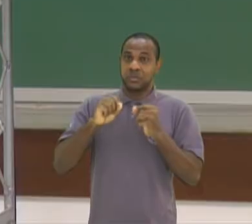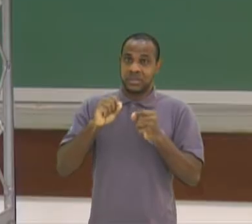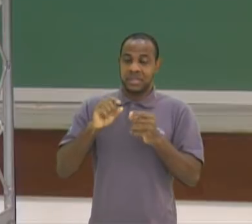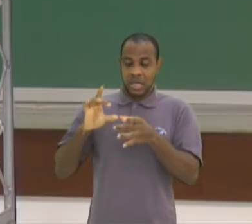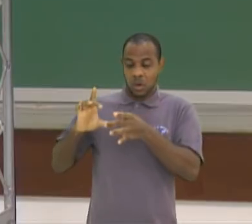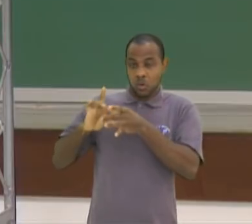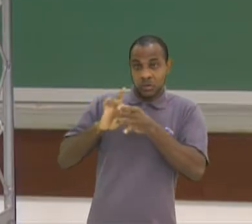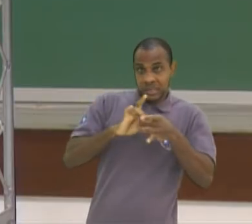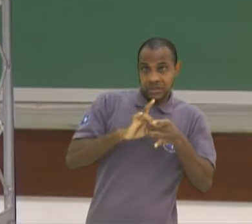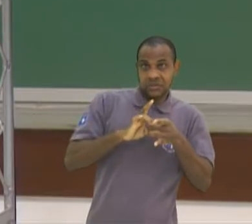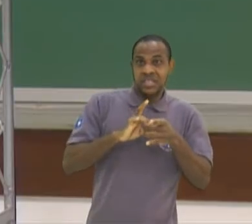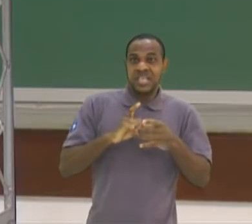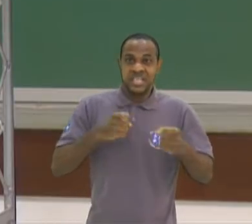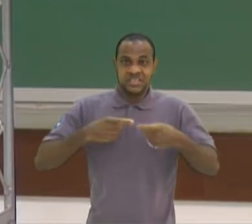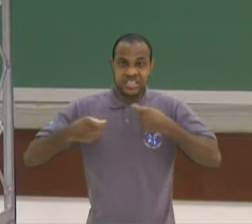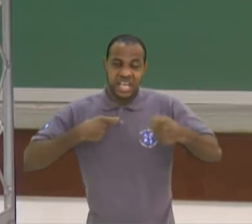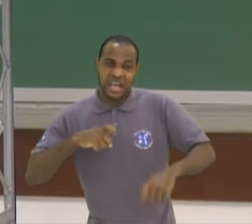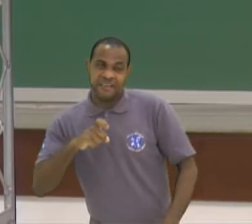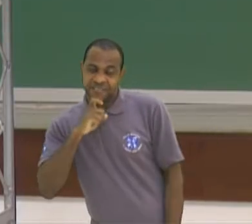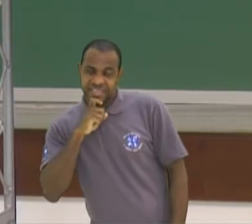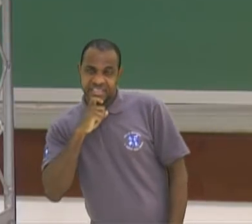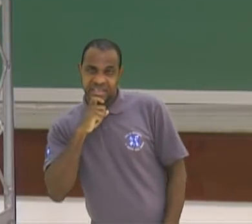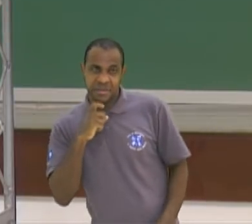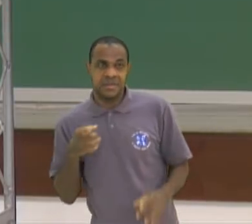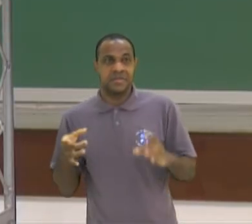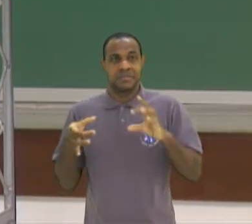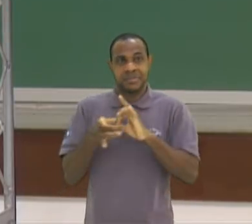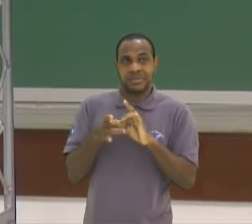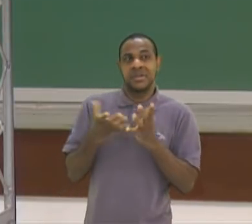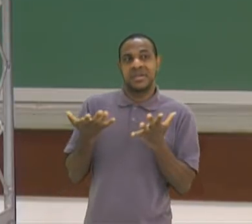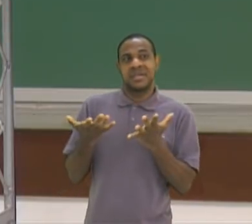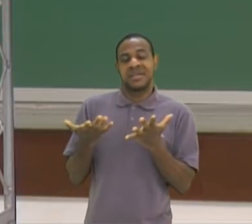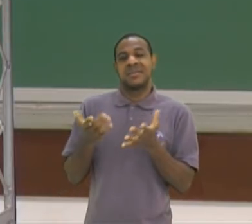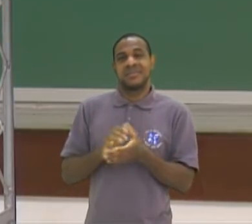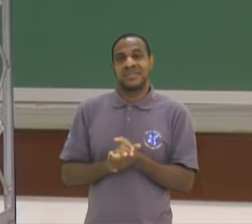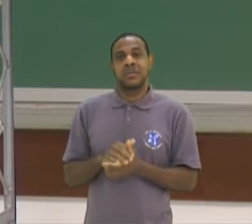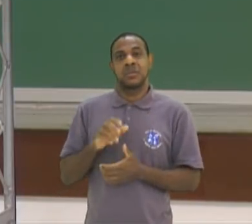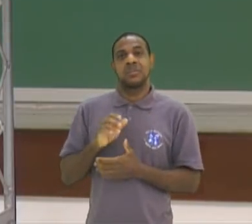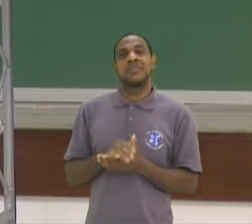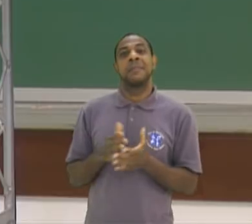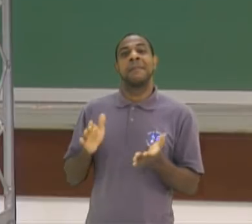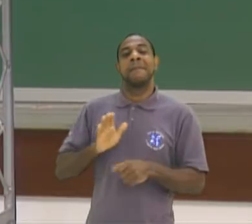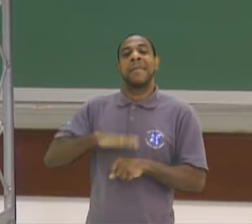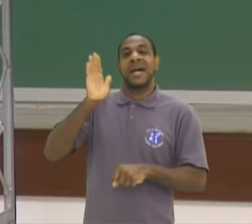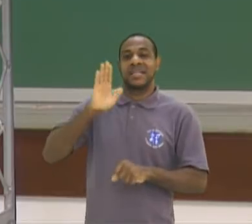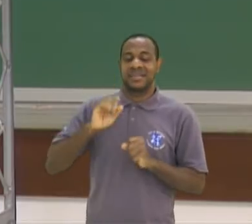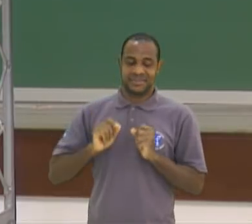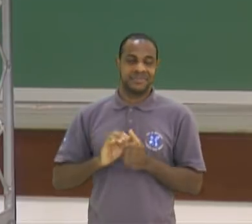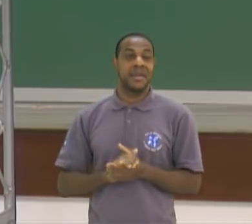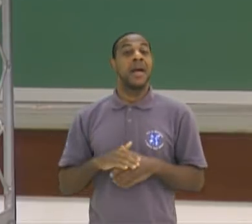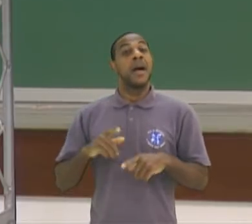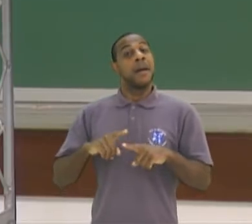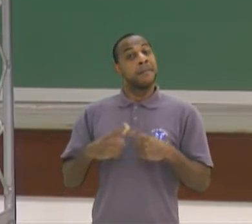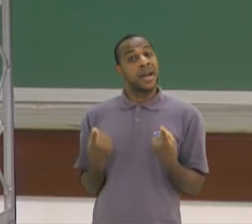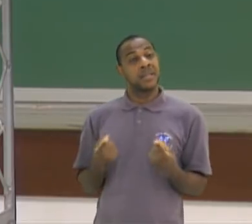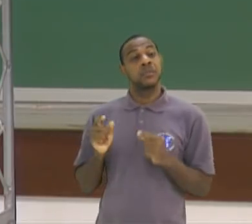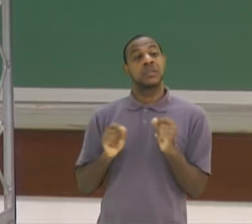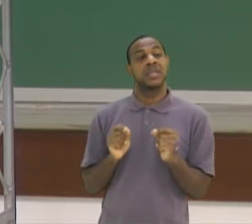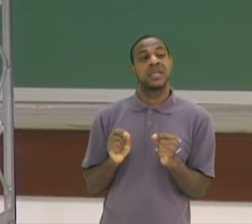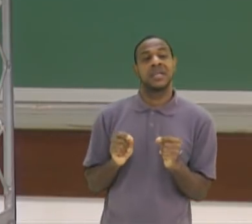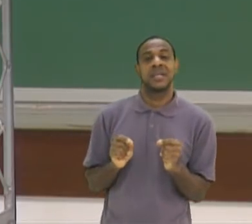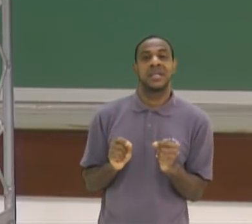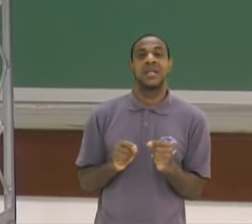mais alinhadas à política da União Soviética do que dos Estados Unidos. Mas não era